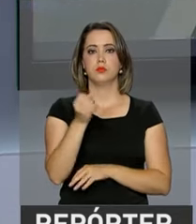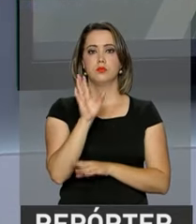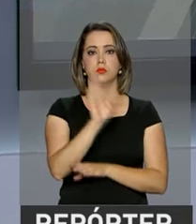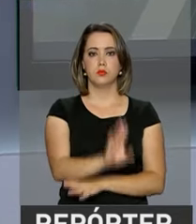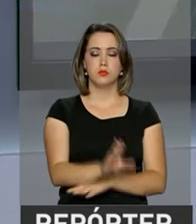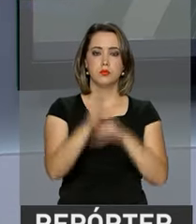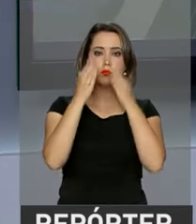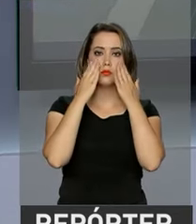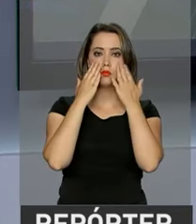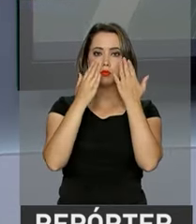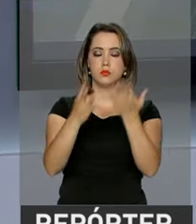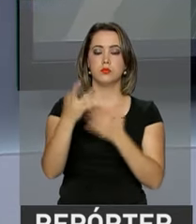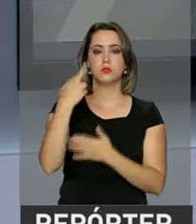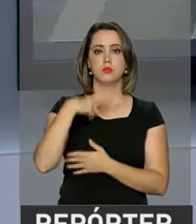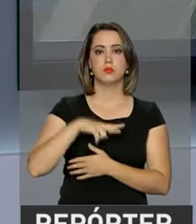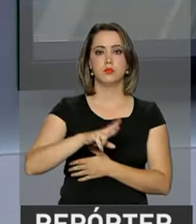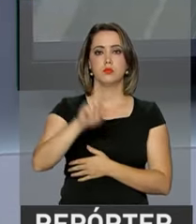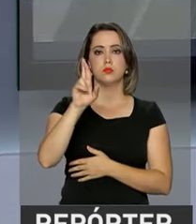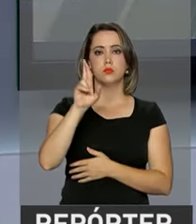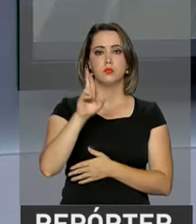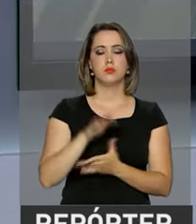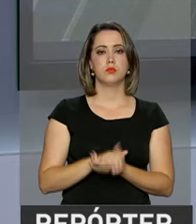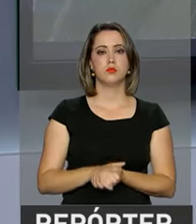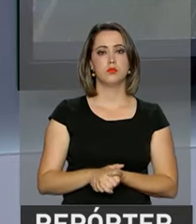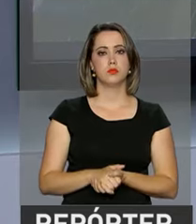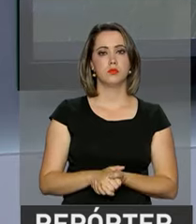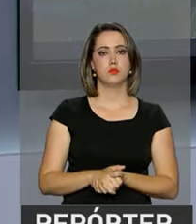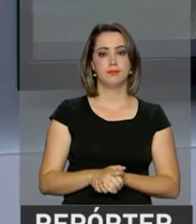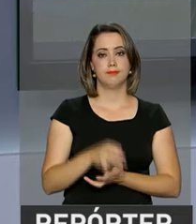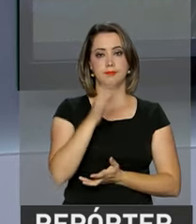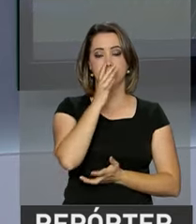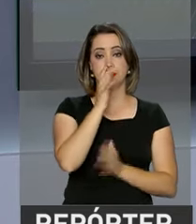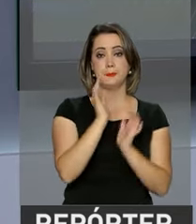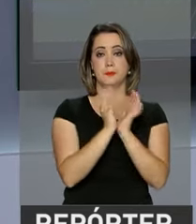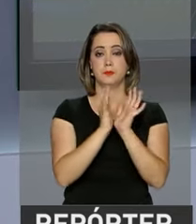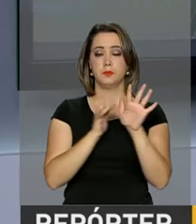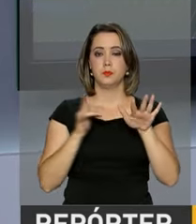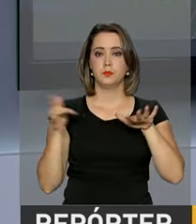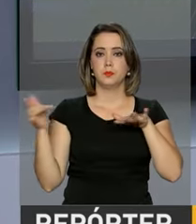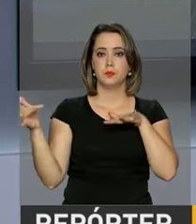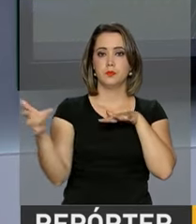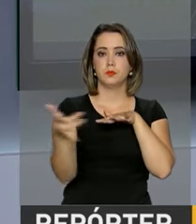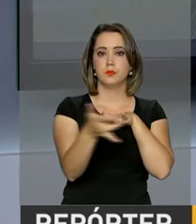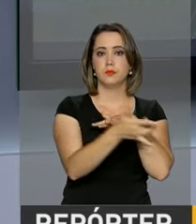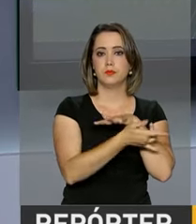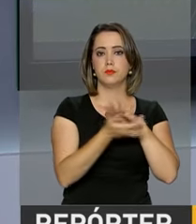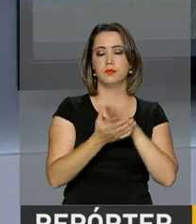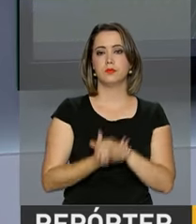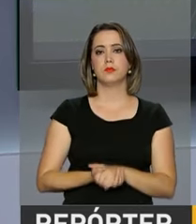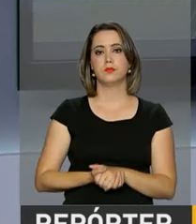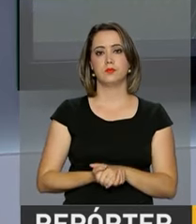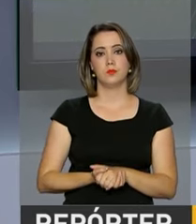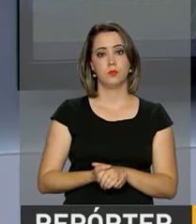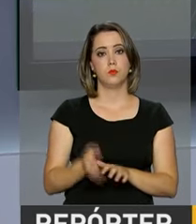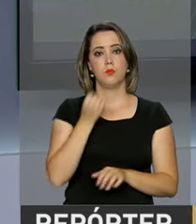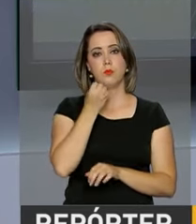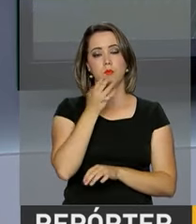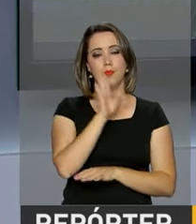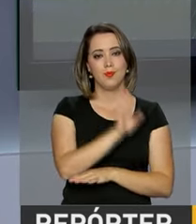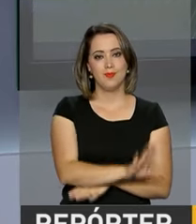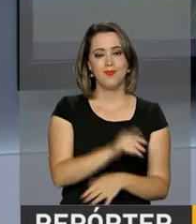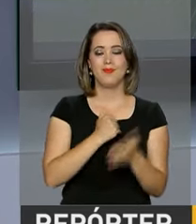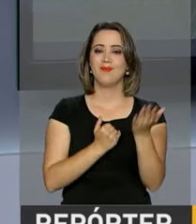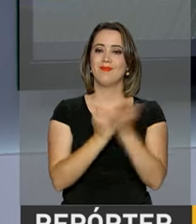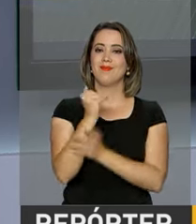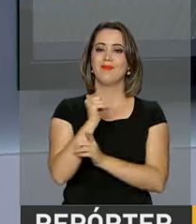às 18h na próxima edição do Repórter NBR. Acompanhe também as novidades pelas nossas redes sociais. Tenha uma